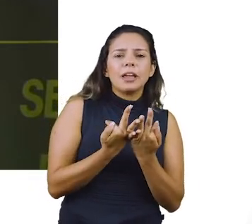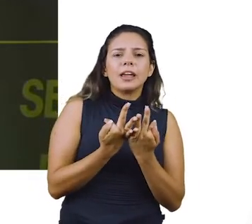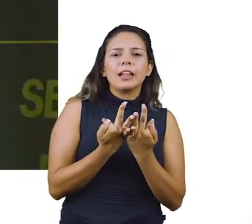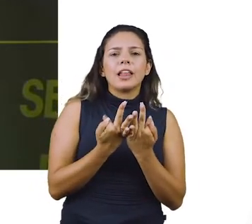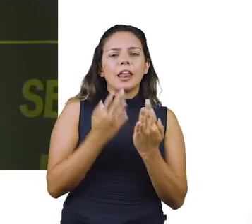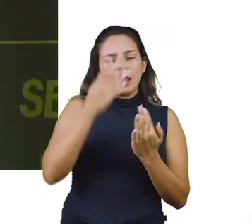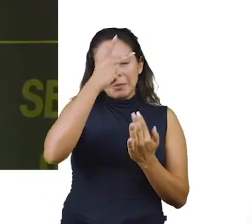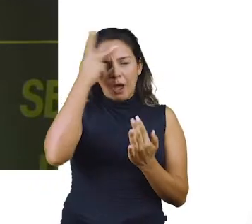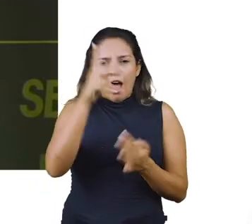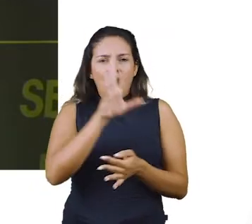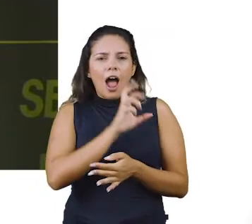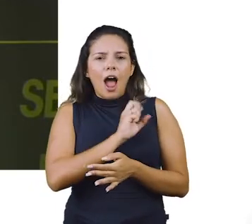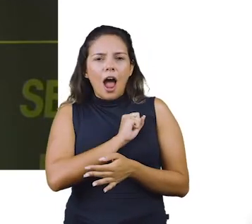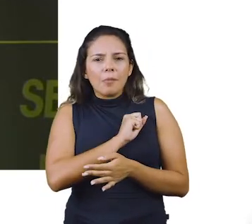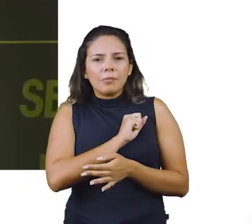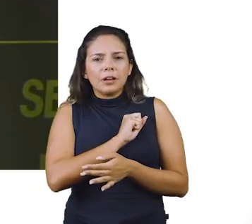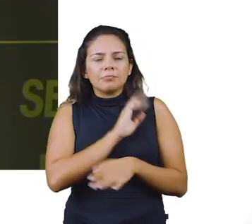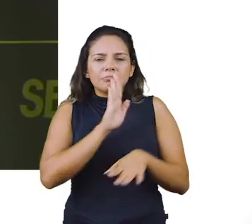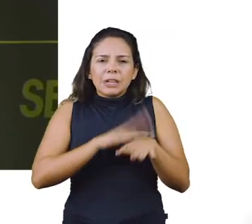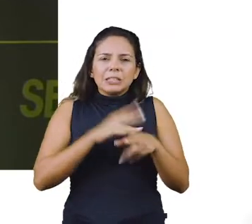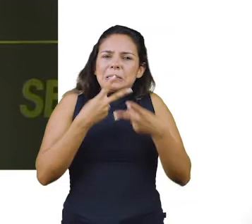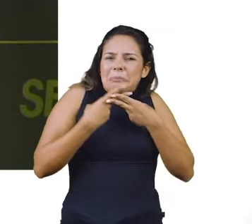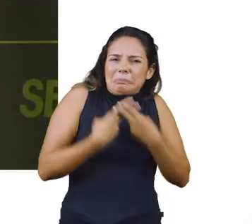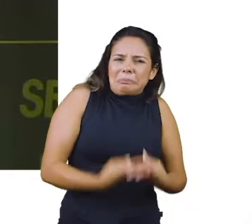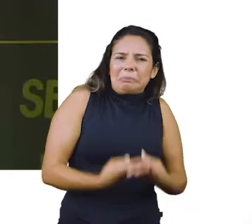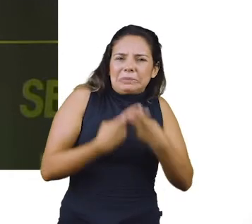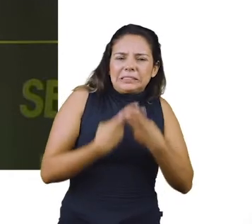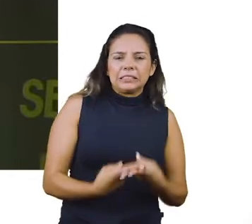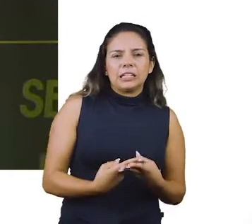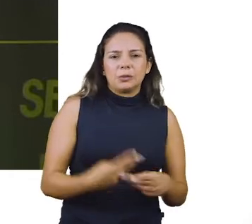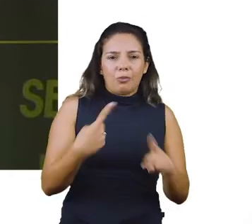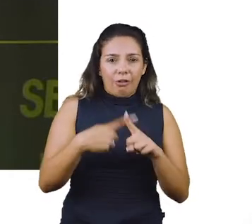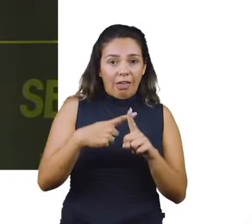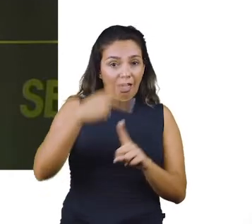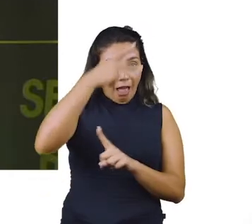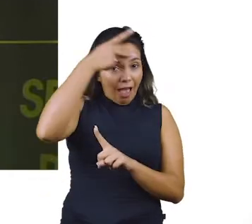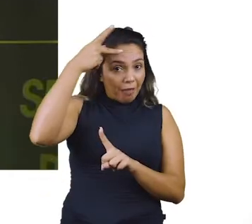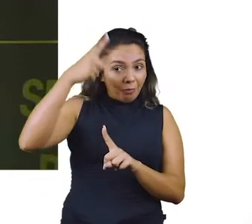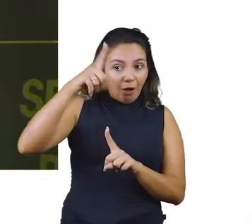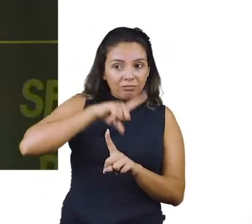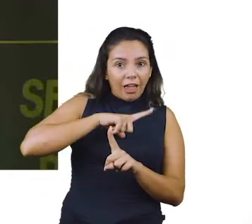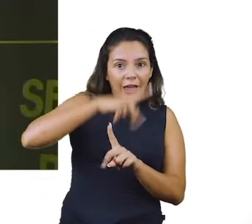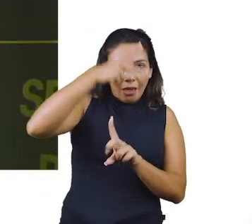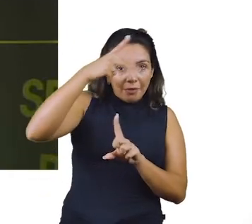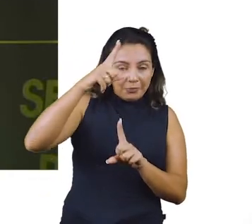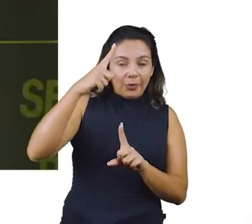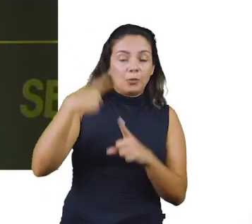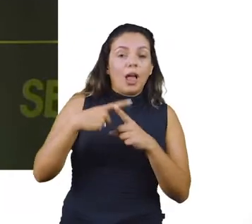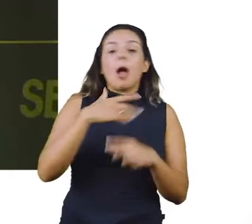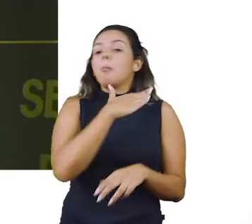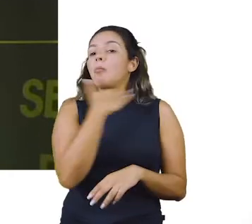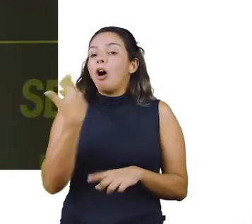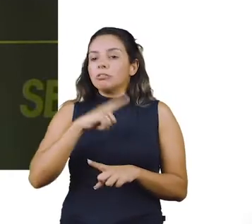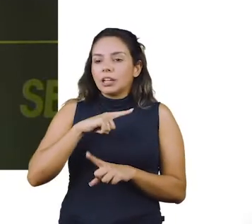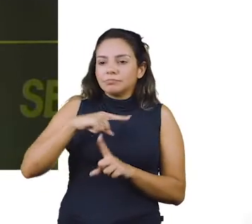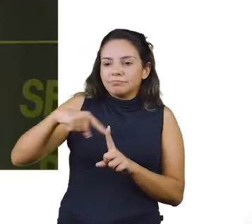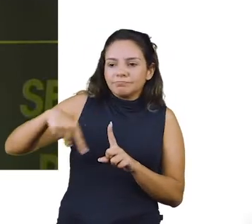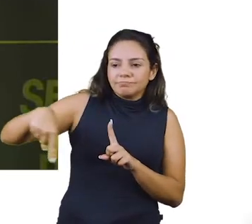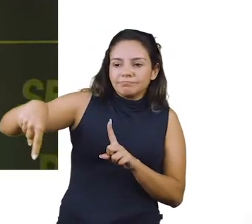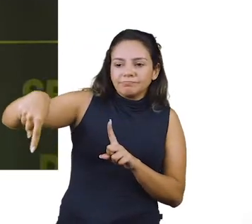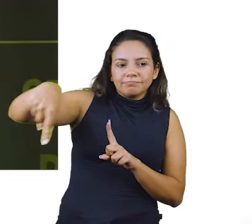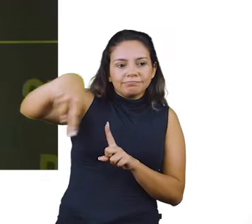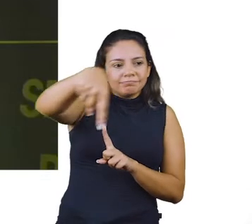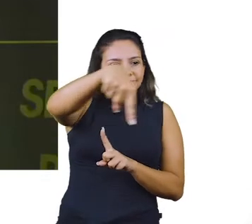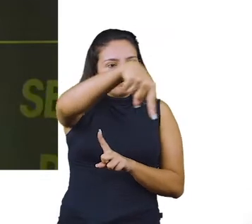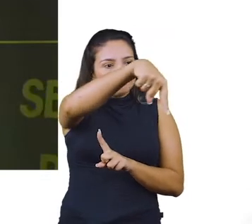compreensivo, porque a morte está rondando a gente muito de perto. A gente tem que